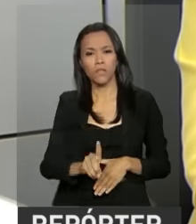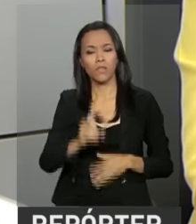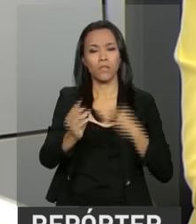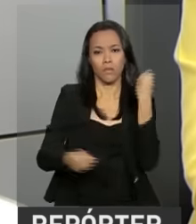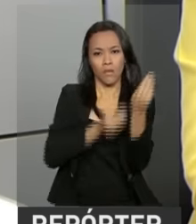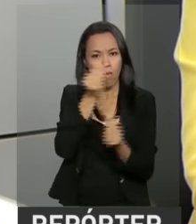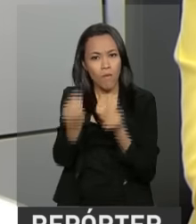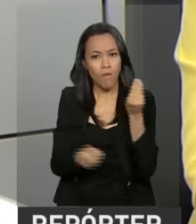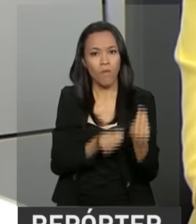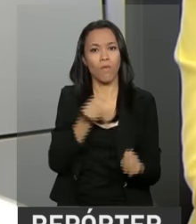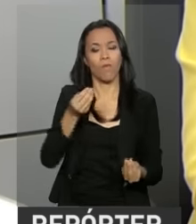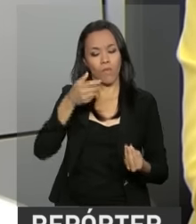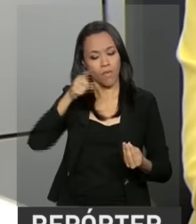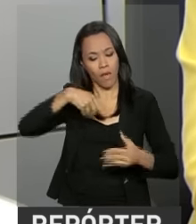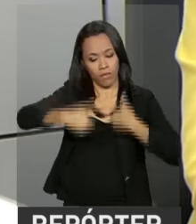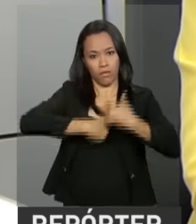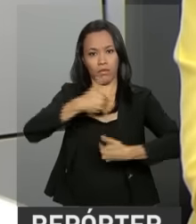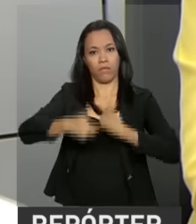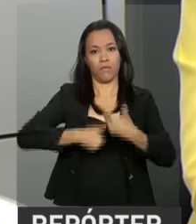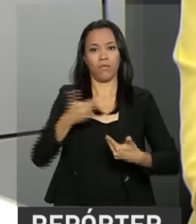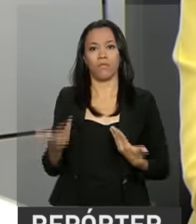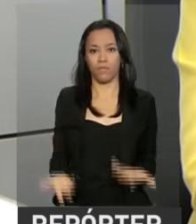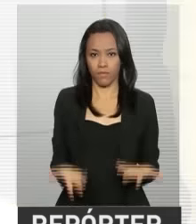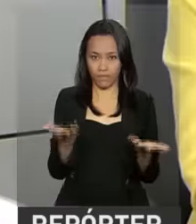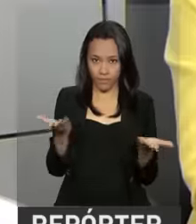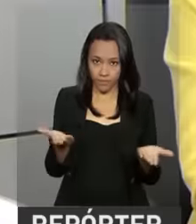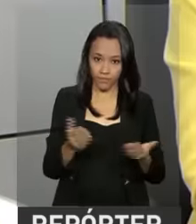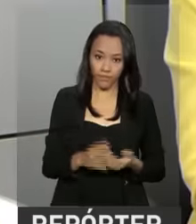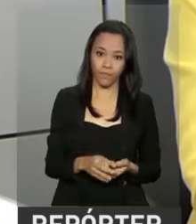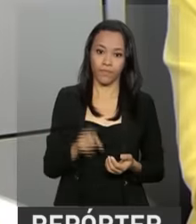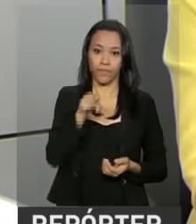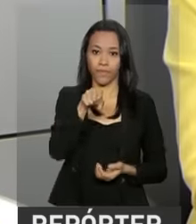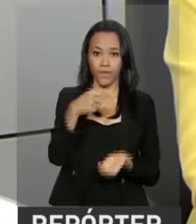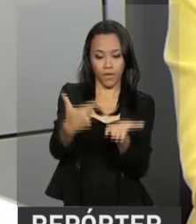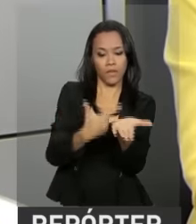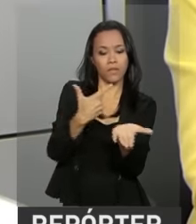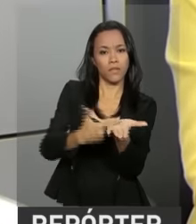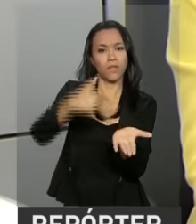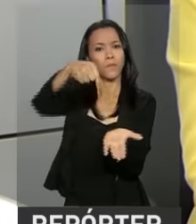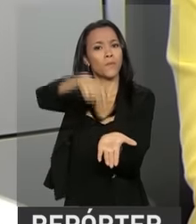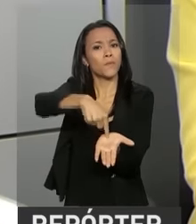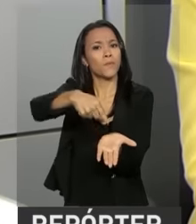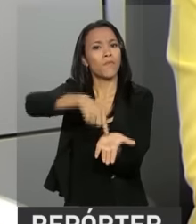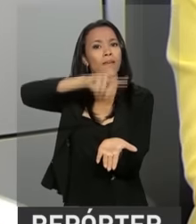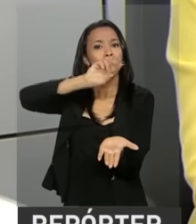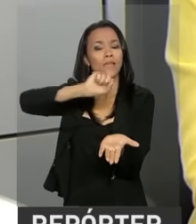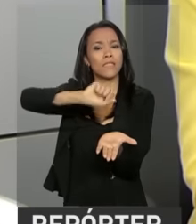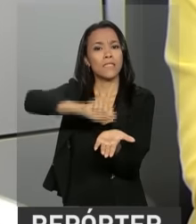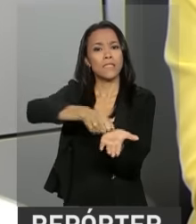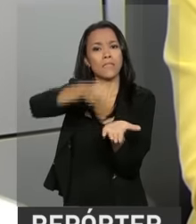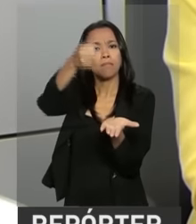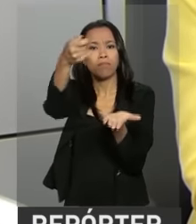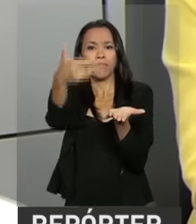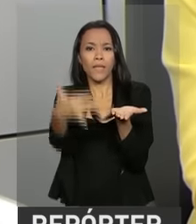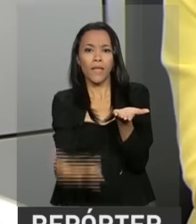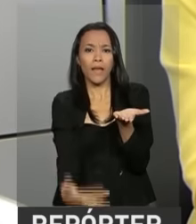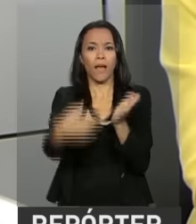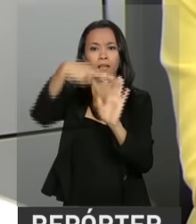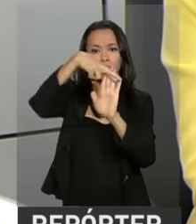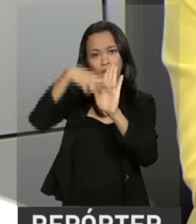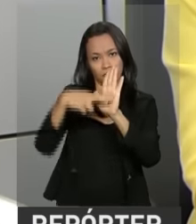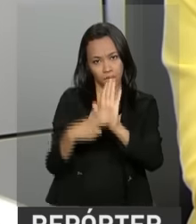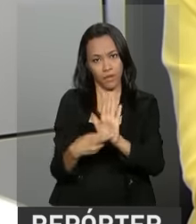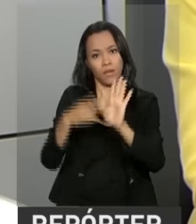deve ter o atendimento prestado para sua operadora a cartilha vem traduzir um normativo